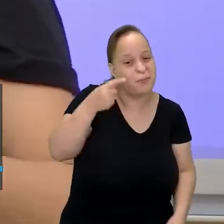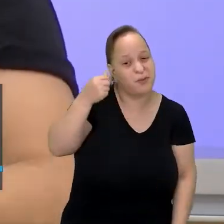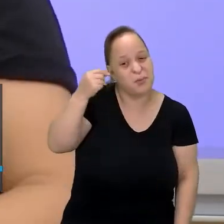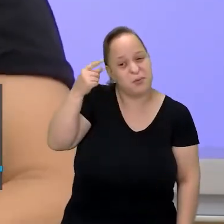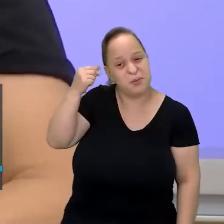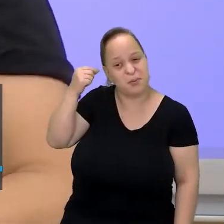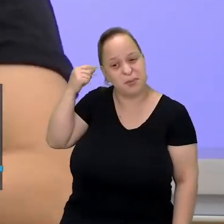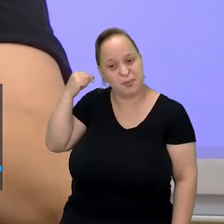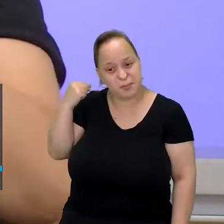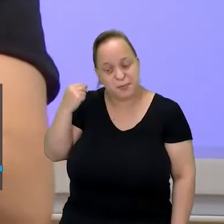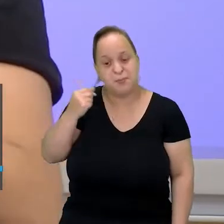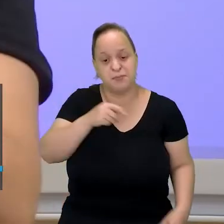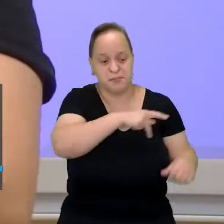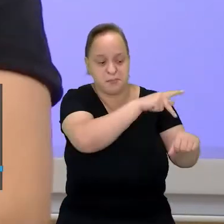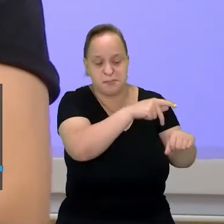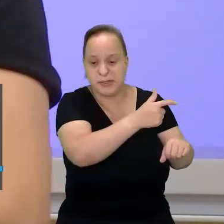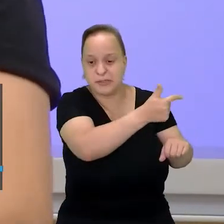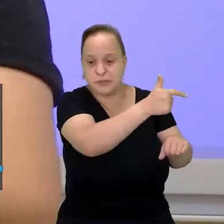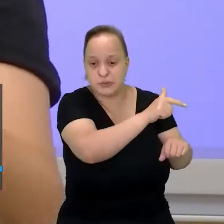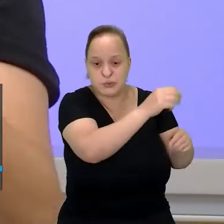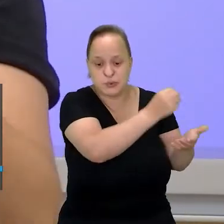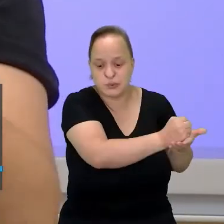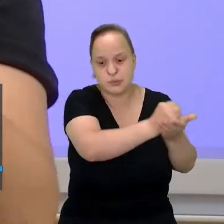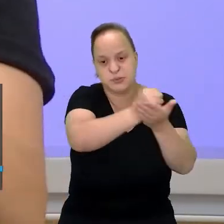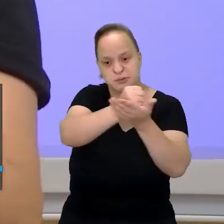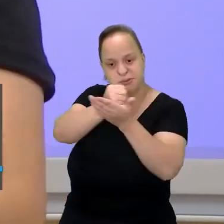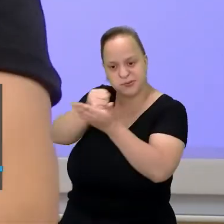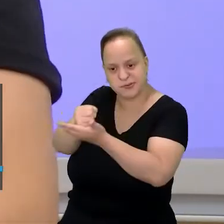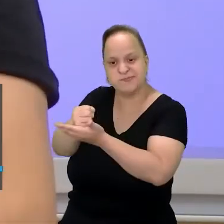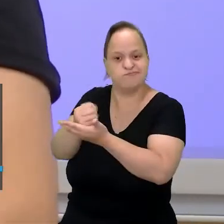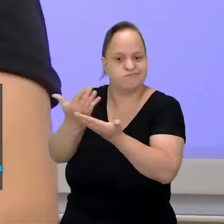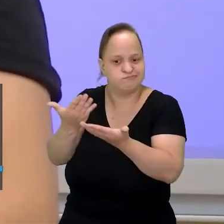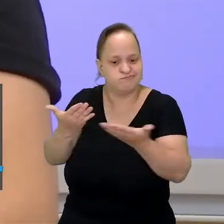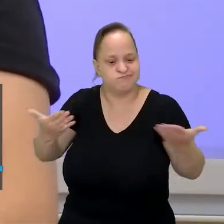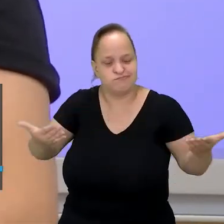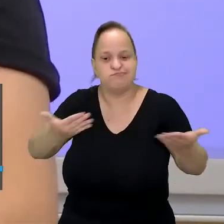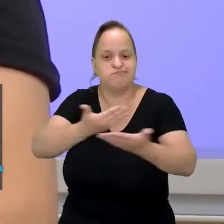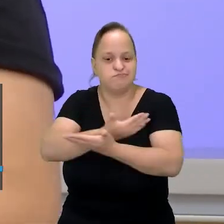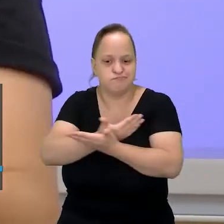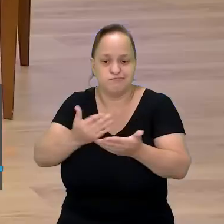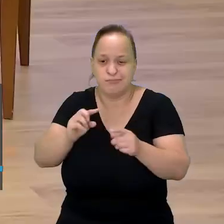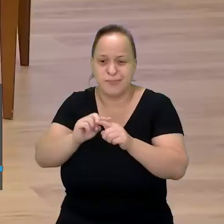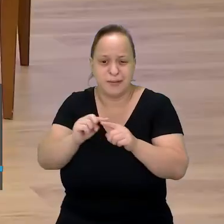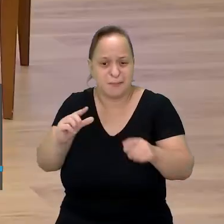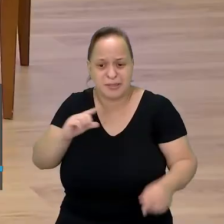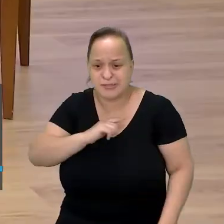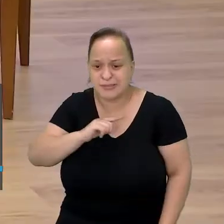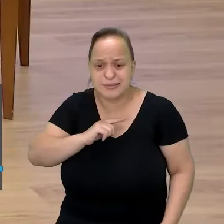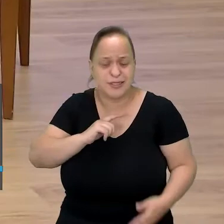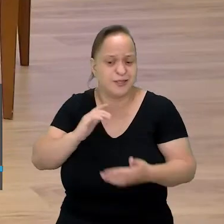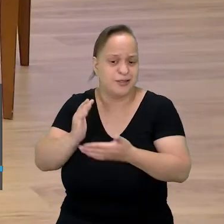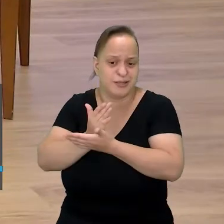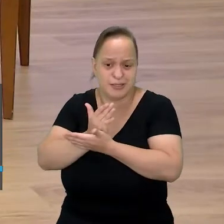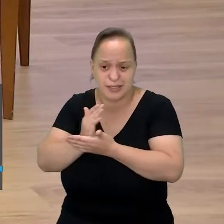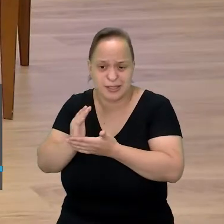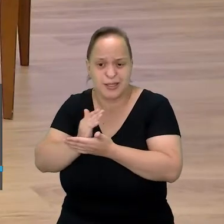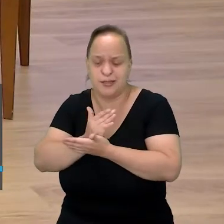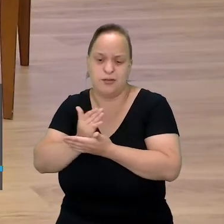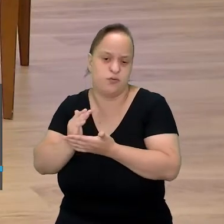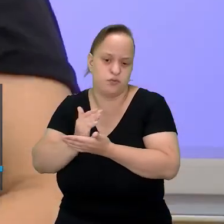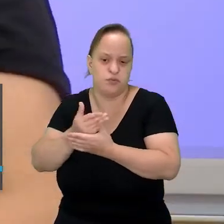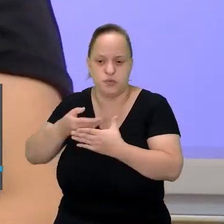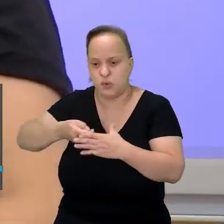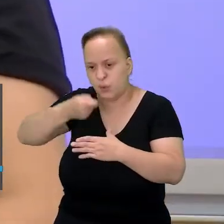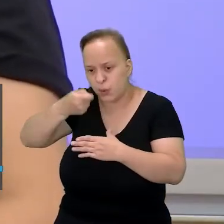mas talvez existissem ainda mais alimentos que a gente nunca ouviu falar. Já existe, por exemplo, a pitaia ou